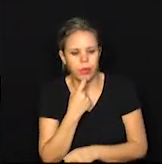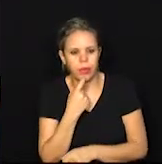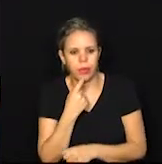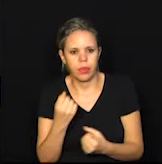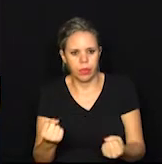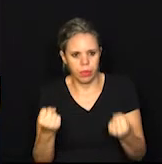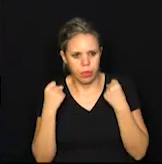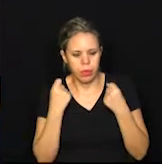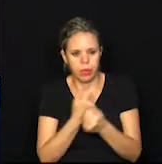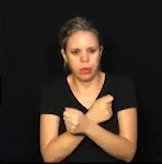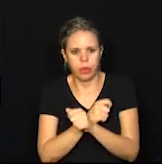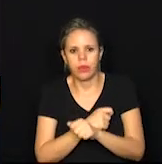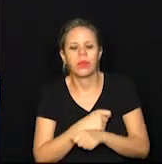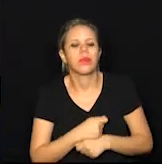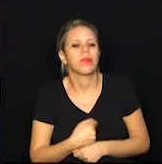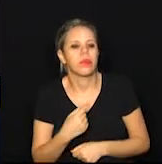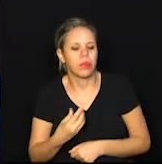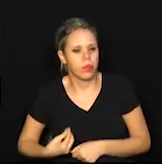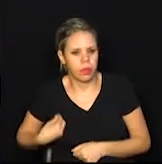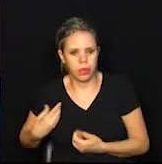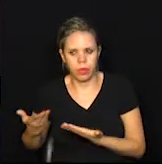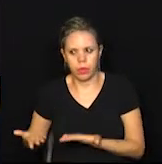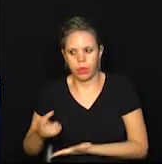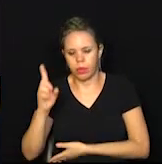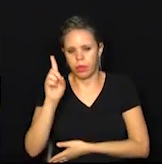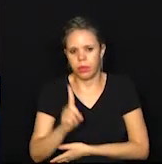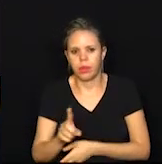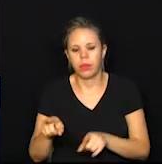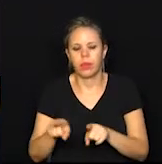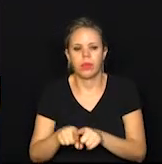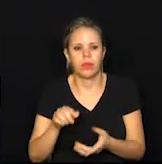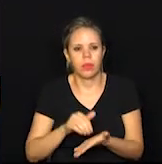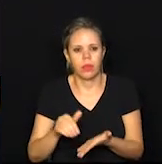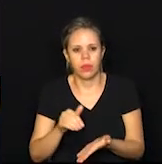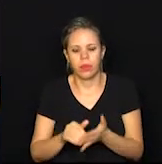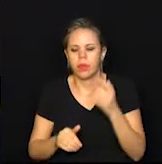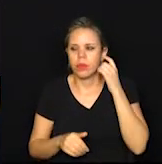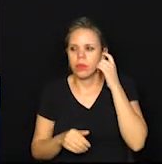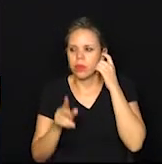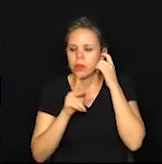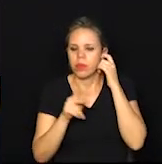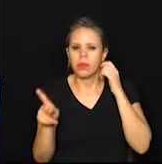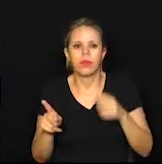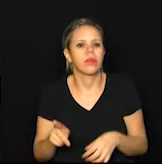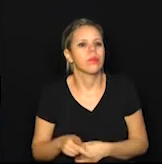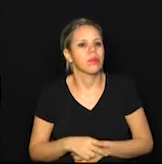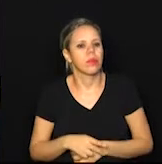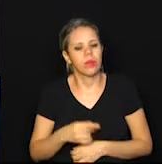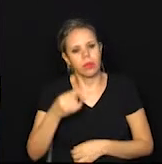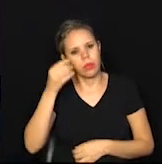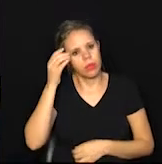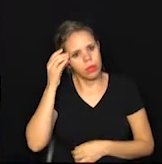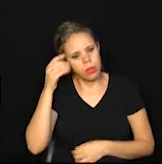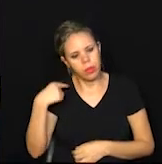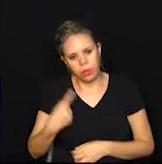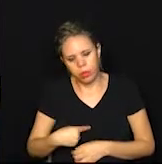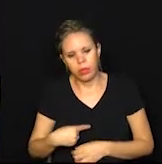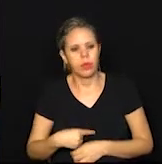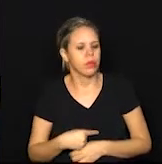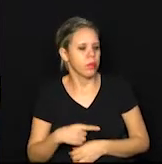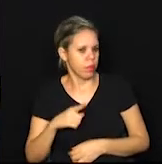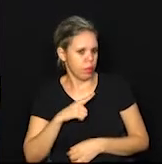Física da PUC. A gente está aqui com o nosso diretor também na secretaria, o professor Chinês, que ele também